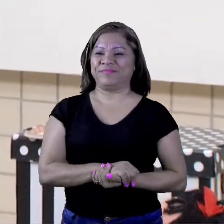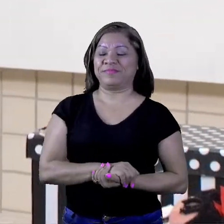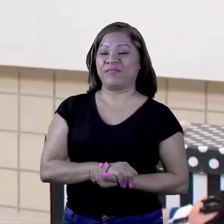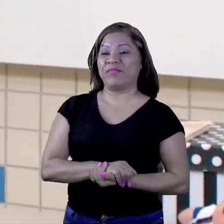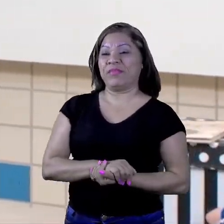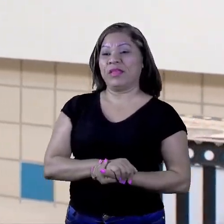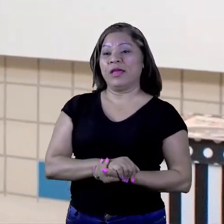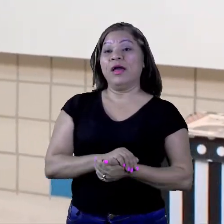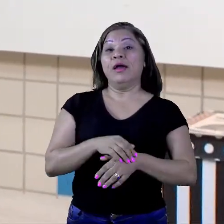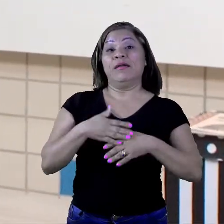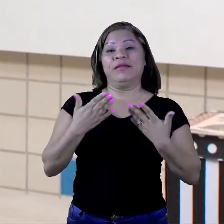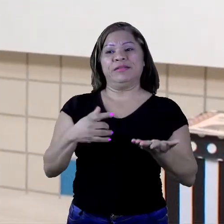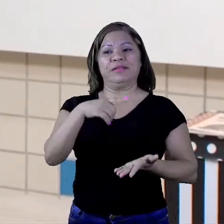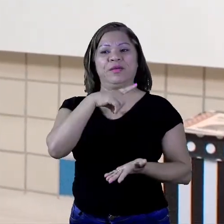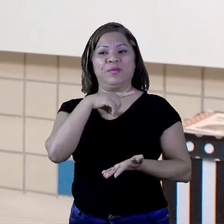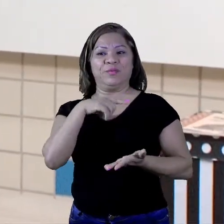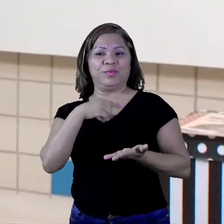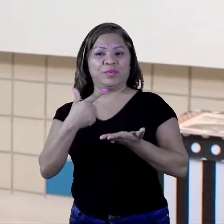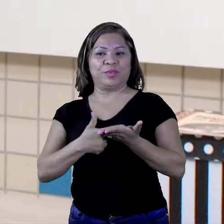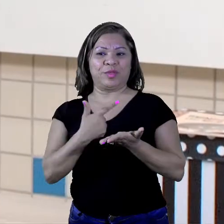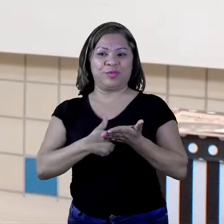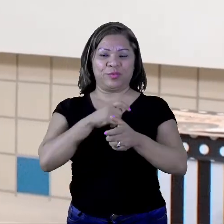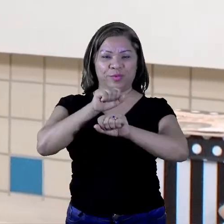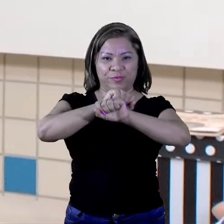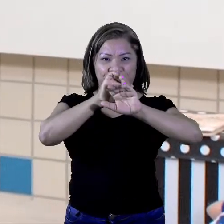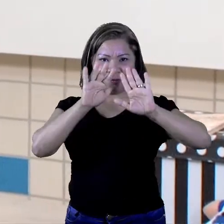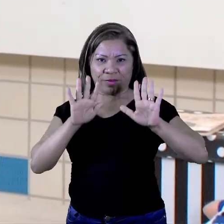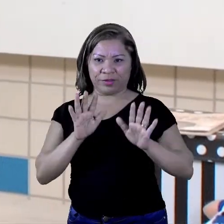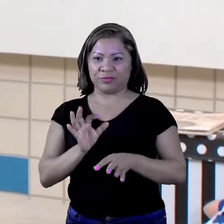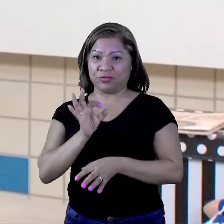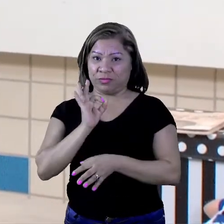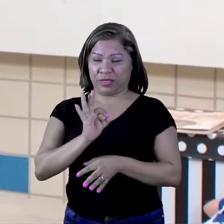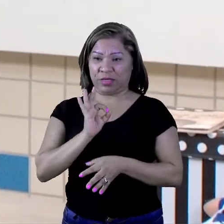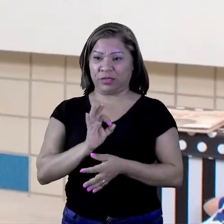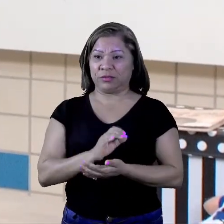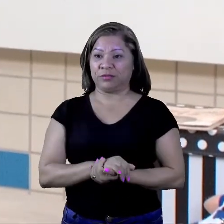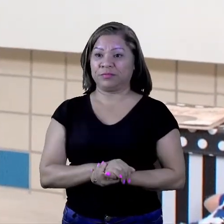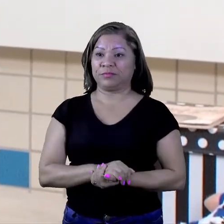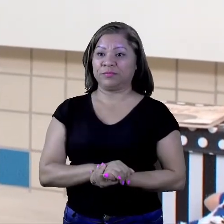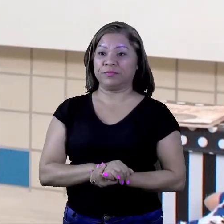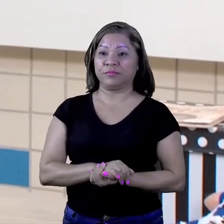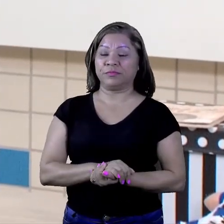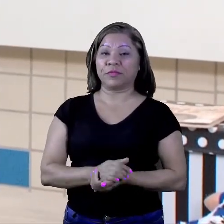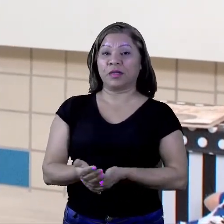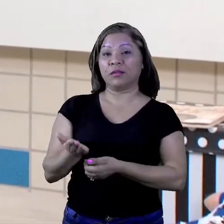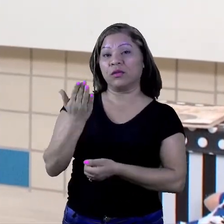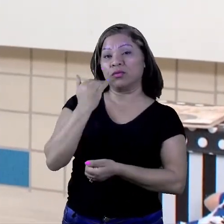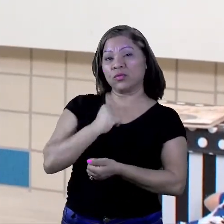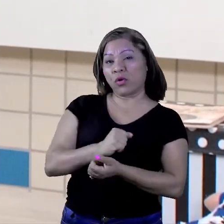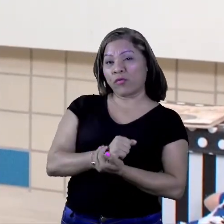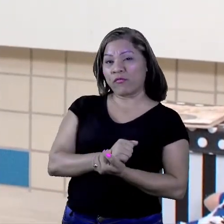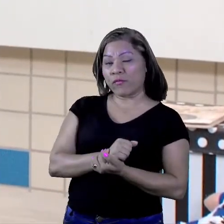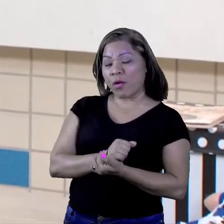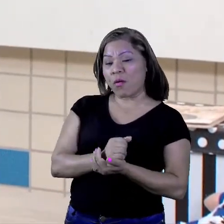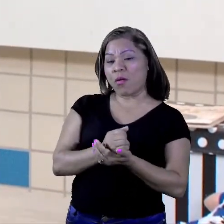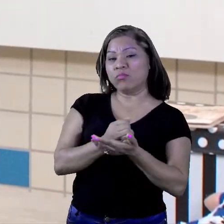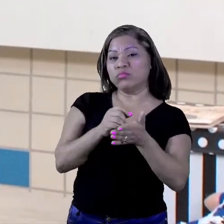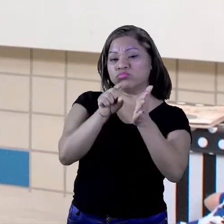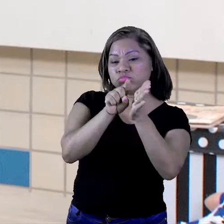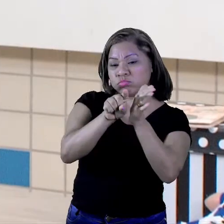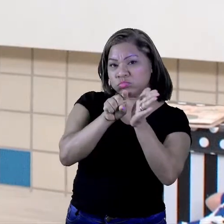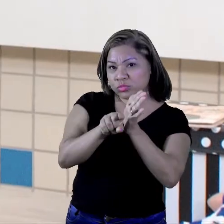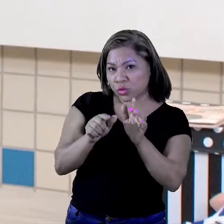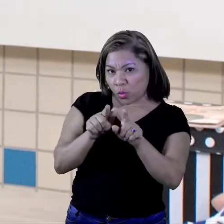meu livro mágico, certo, gente? O que nós vamos fazer? Nós vamos consultar o nosso livro mágico, nós